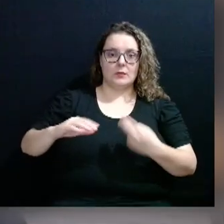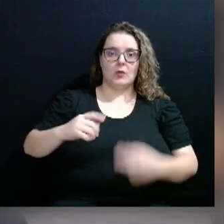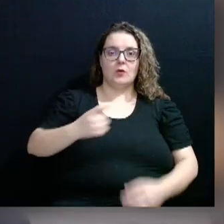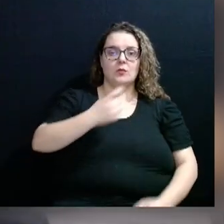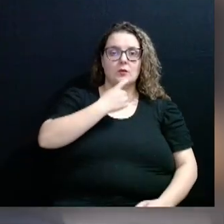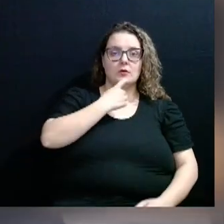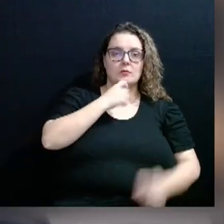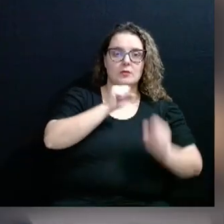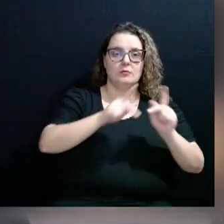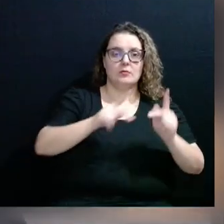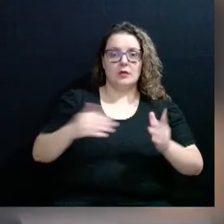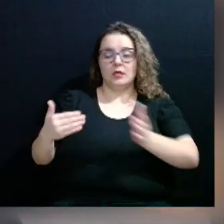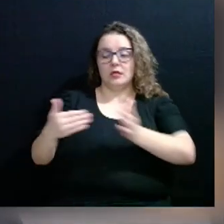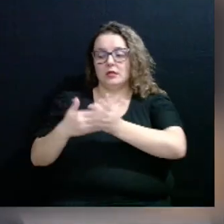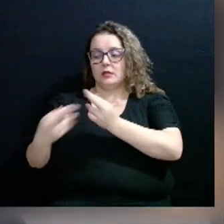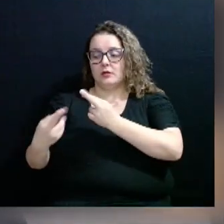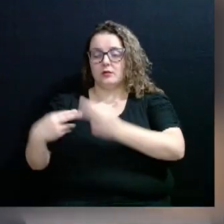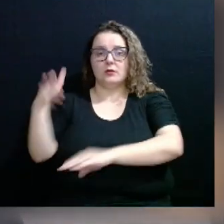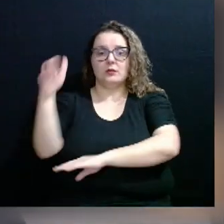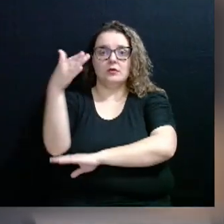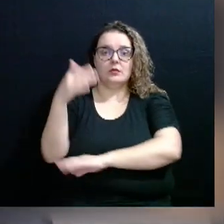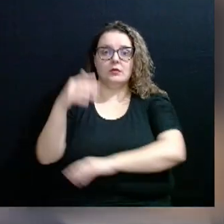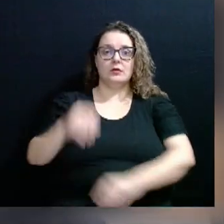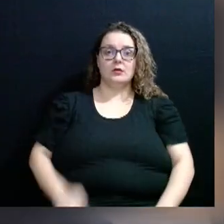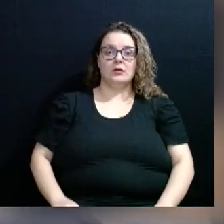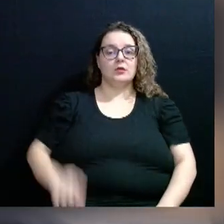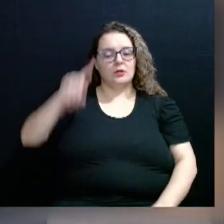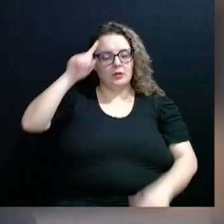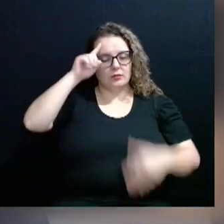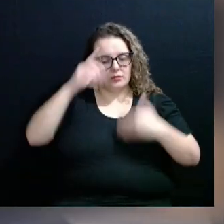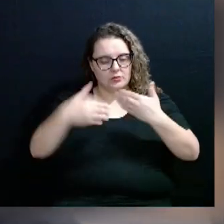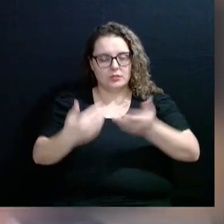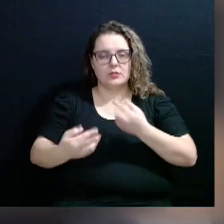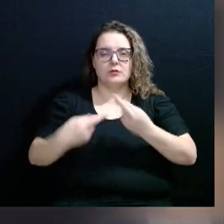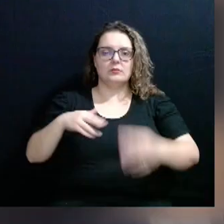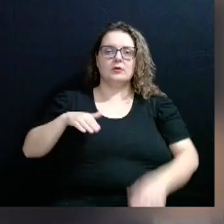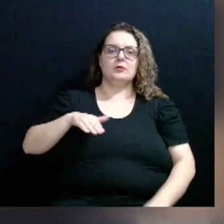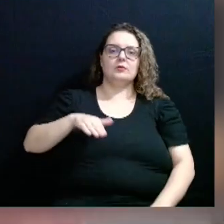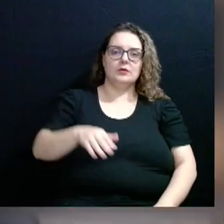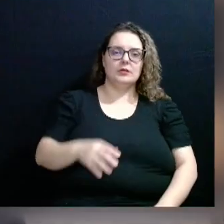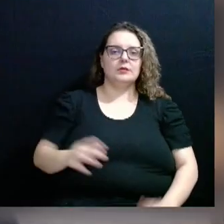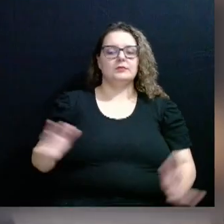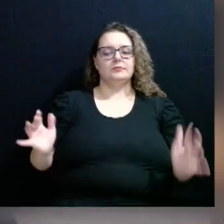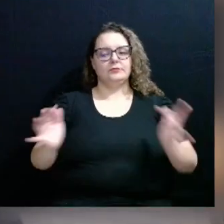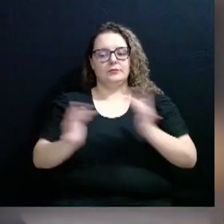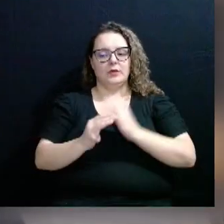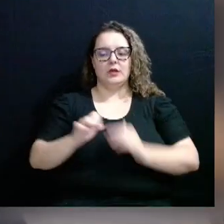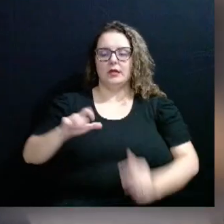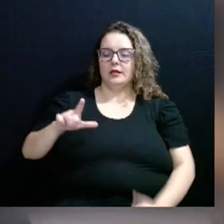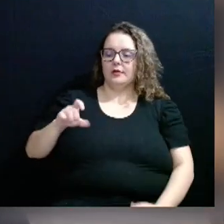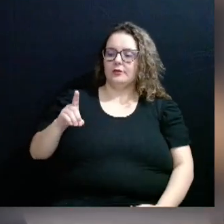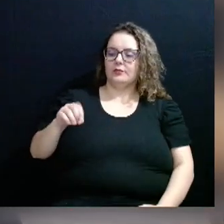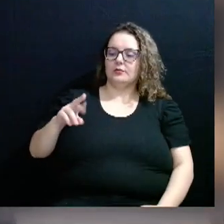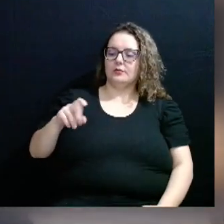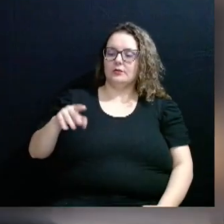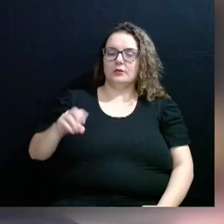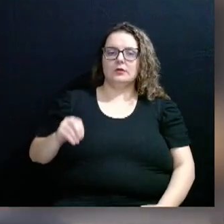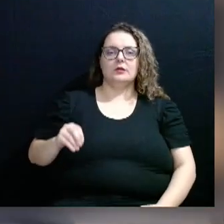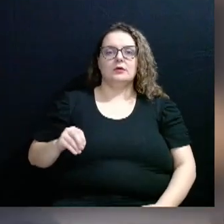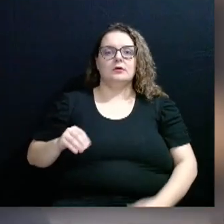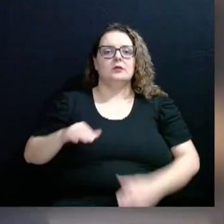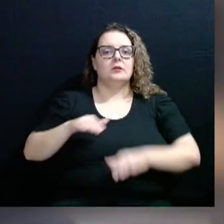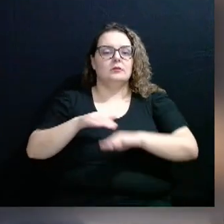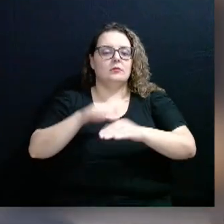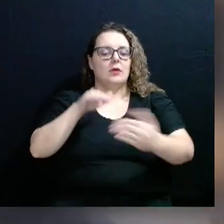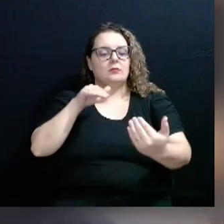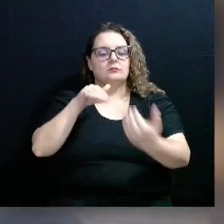dos Bandeirantes. Só quem vive o dia a dia desta rodovia, quem atravessa a Rua Eldorado, quem pega o congestionamento na parte da manhã, na